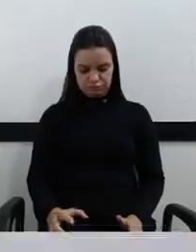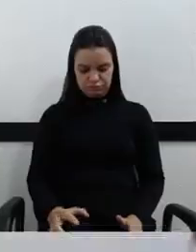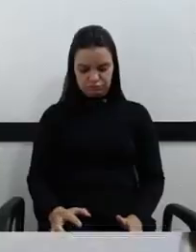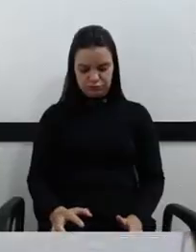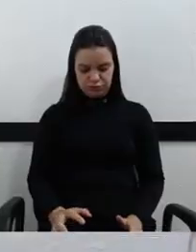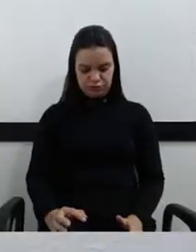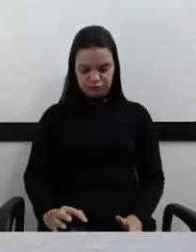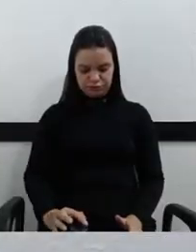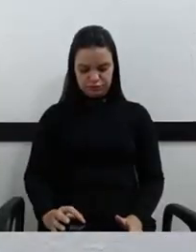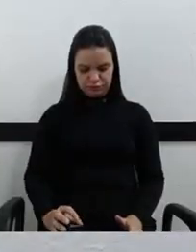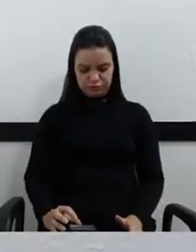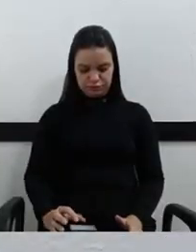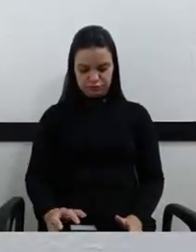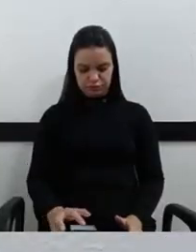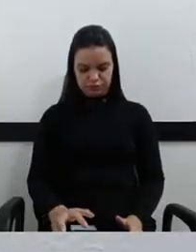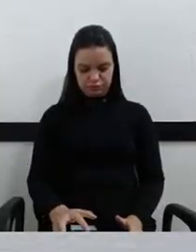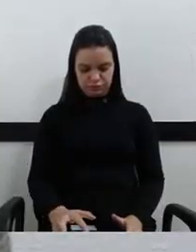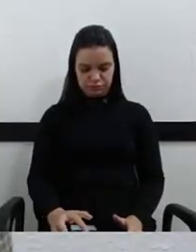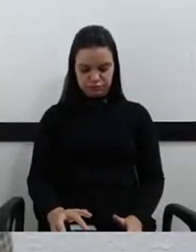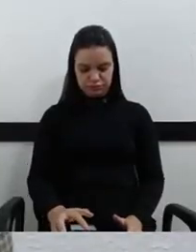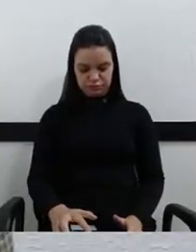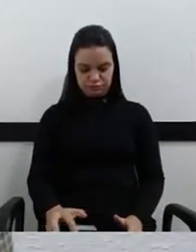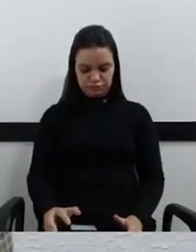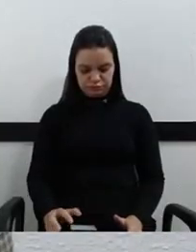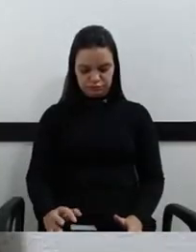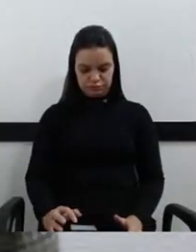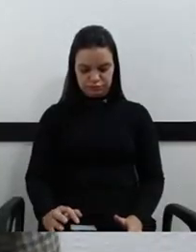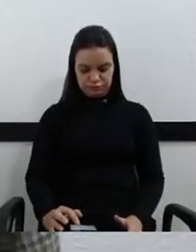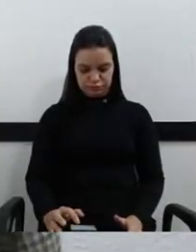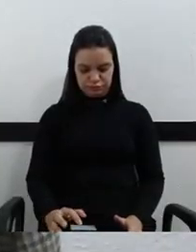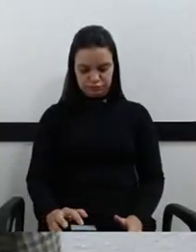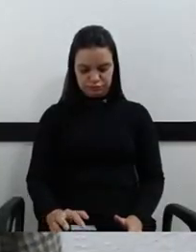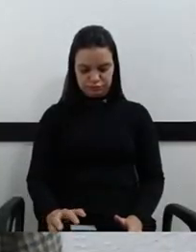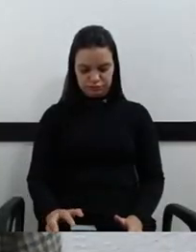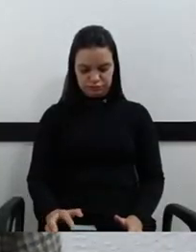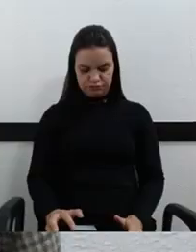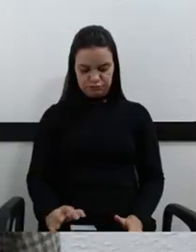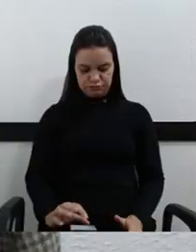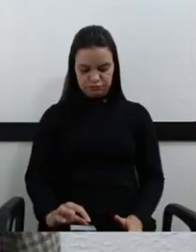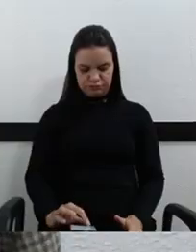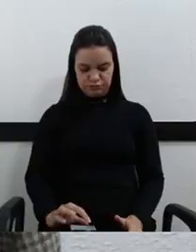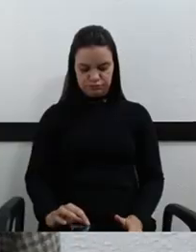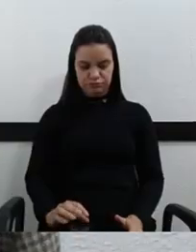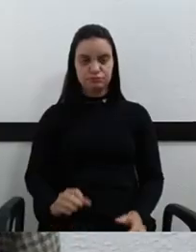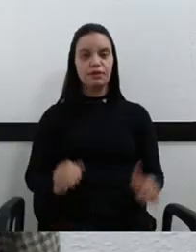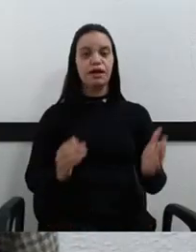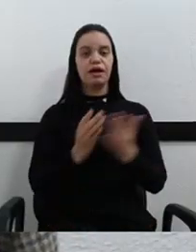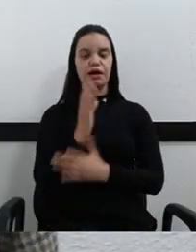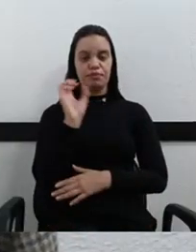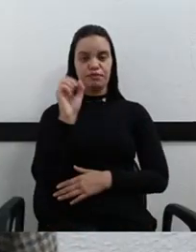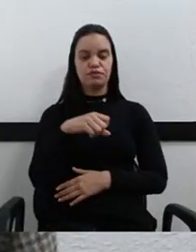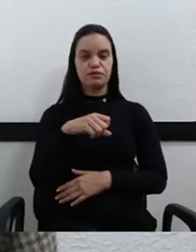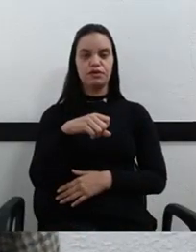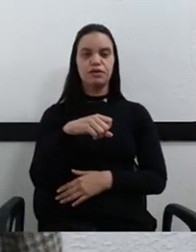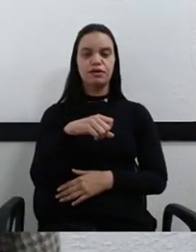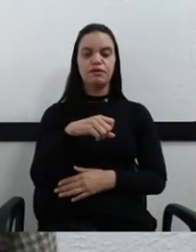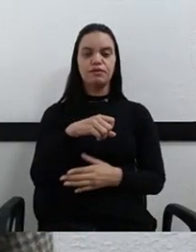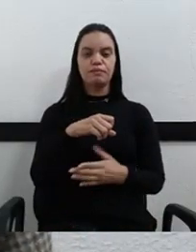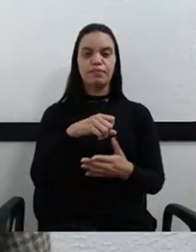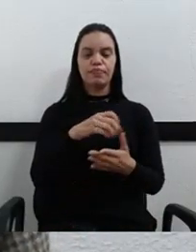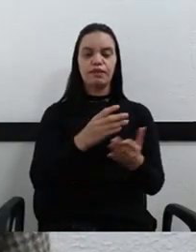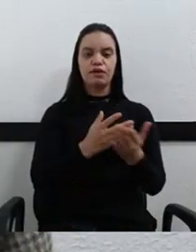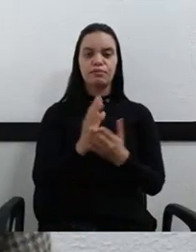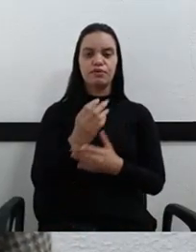discussão? Em votação, os que concordam permaneçam como estão. Aprovado. Próximo processo